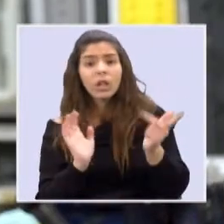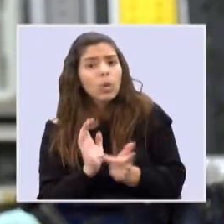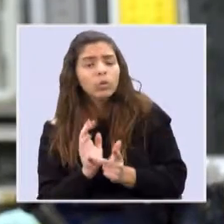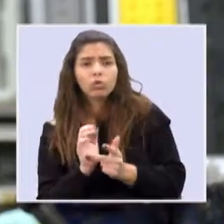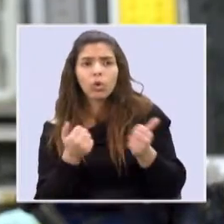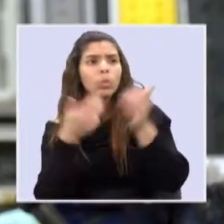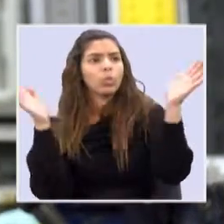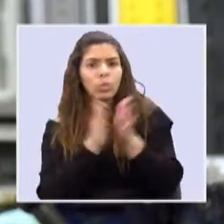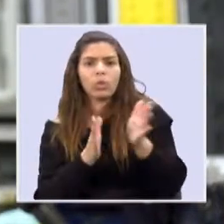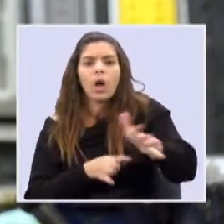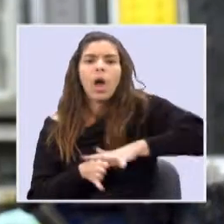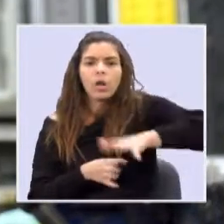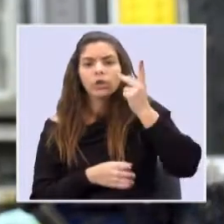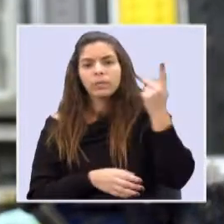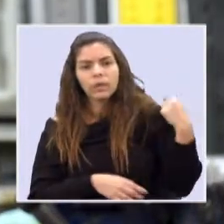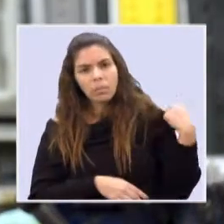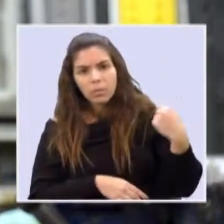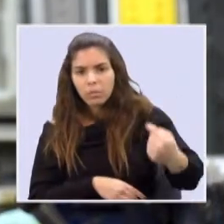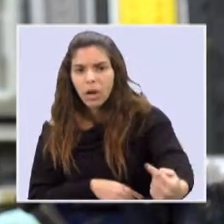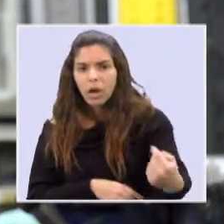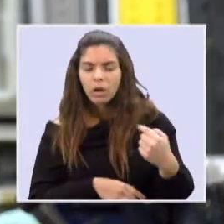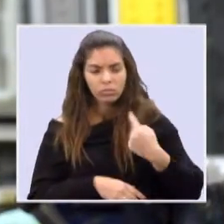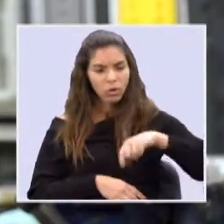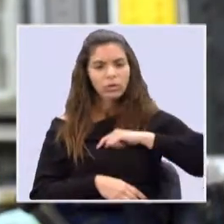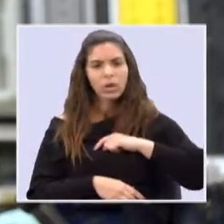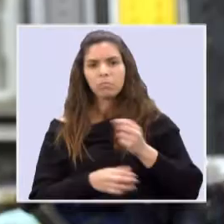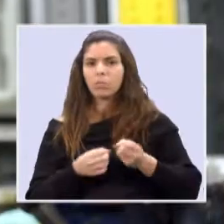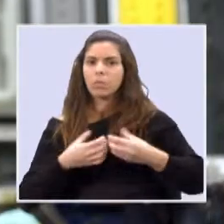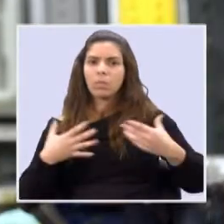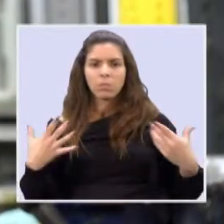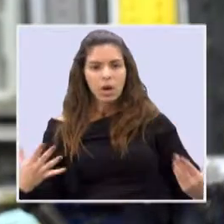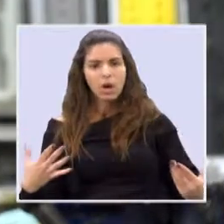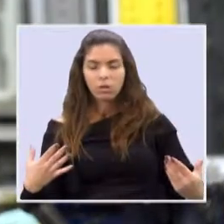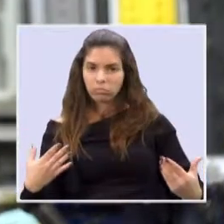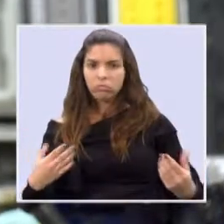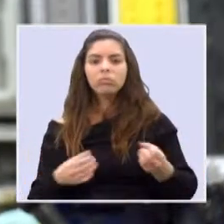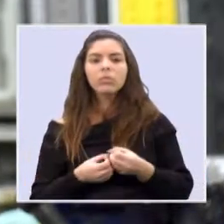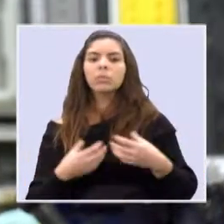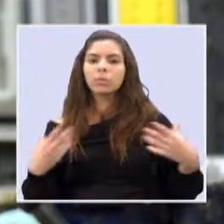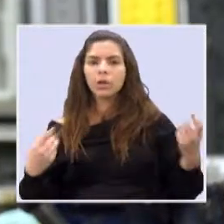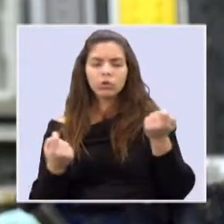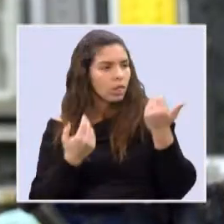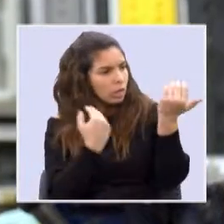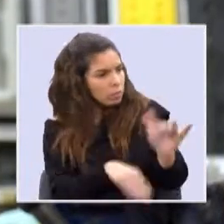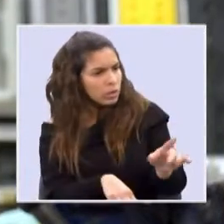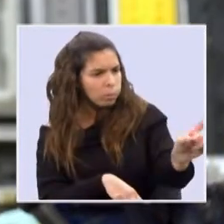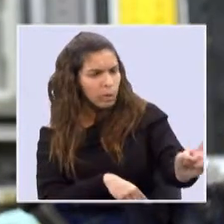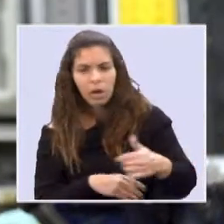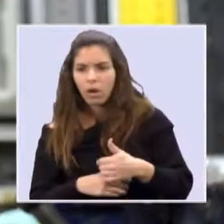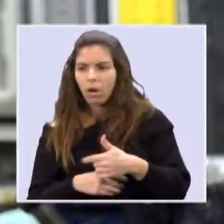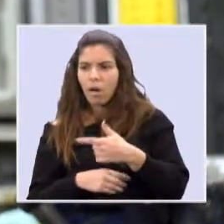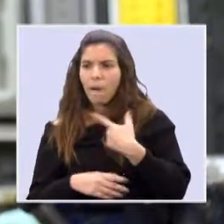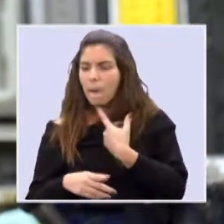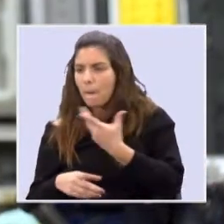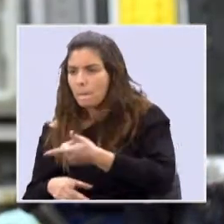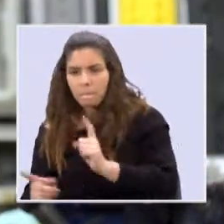está embebida em todas as áreas da nossa vida e cada vez mais nós somos confrontados com limitações. Ou